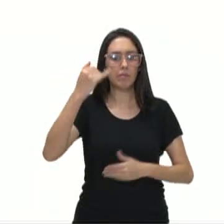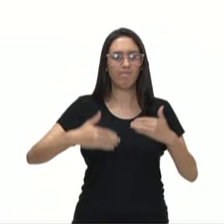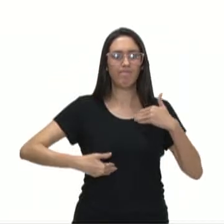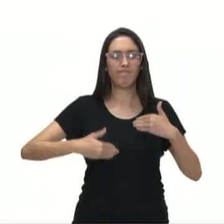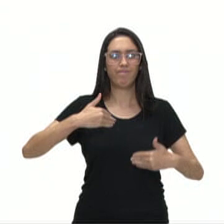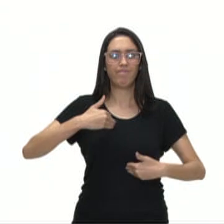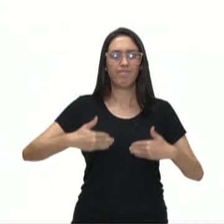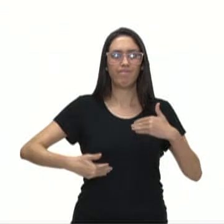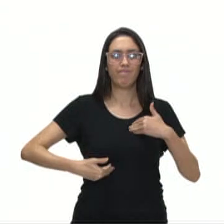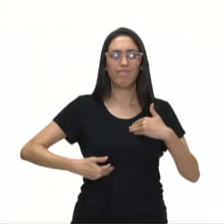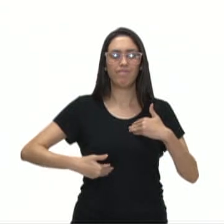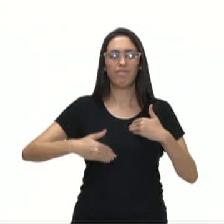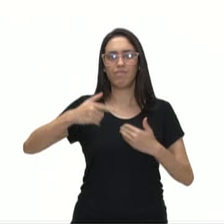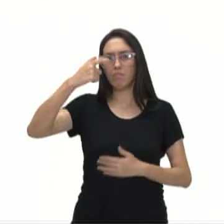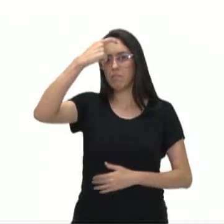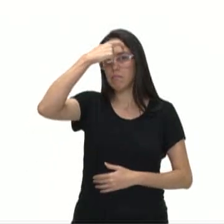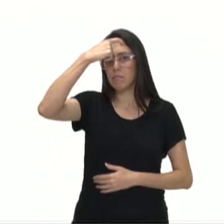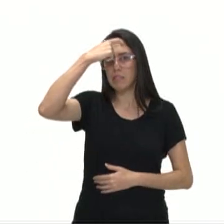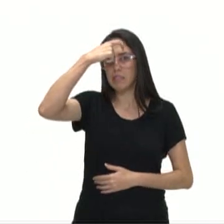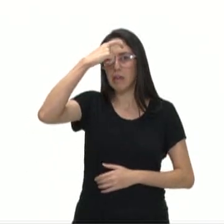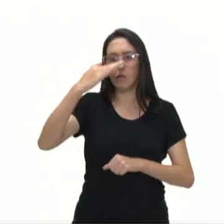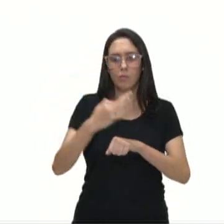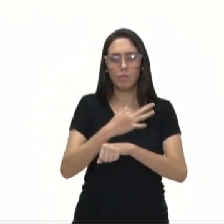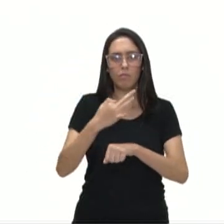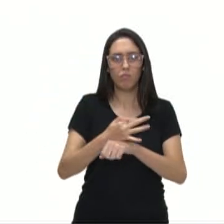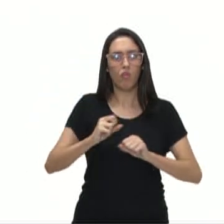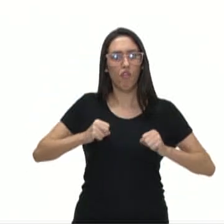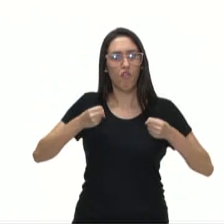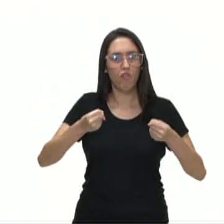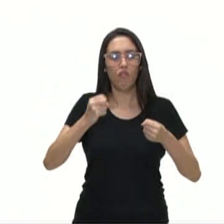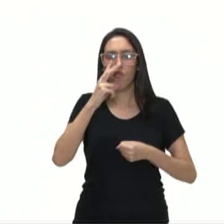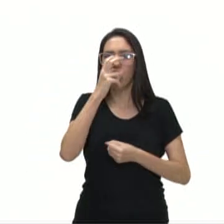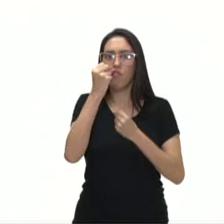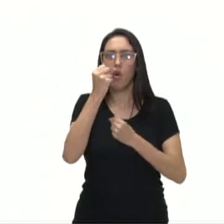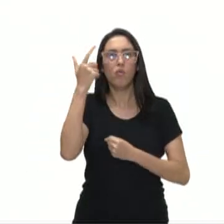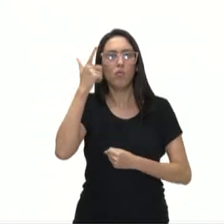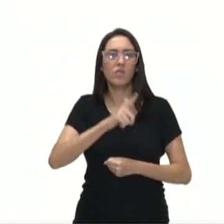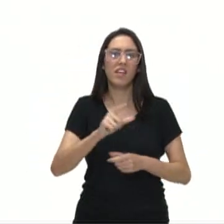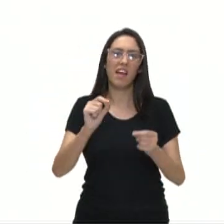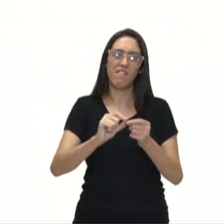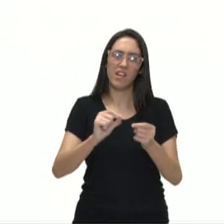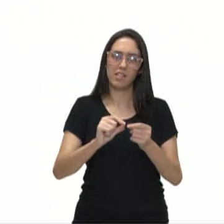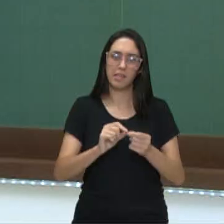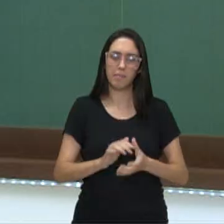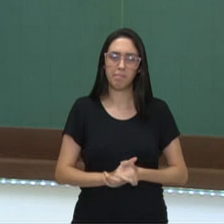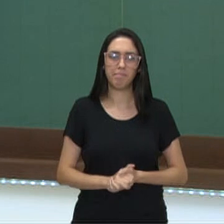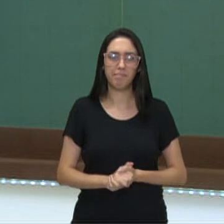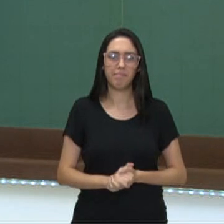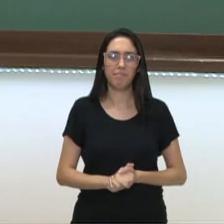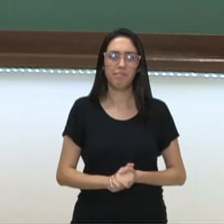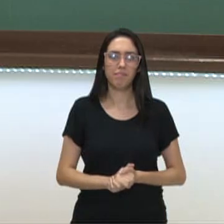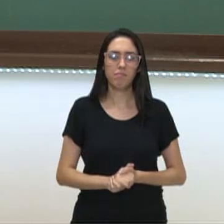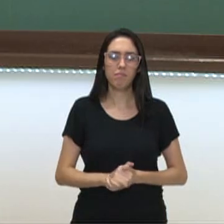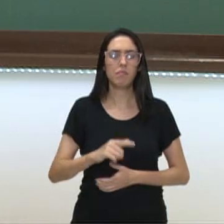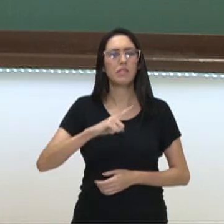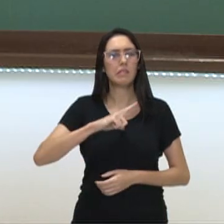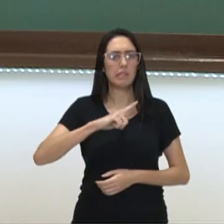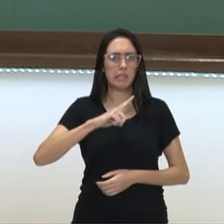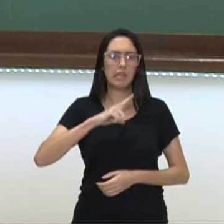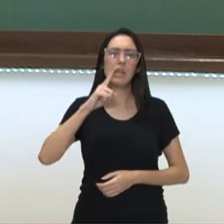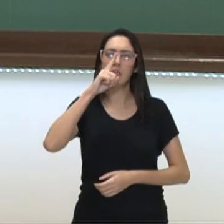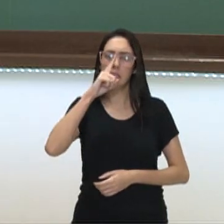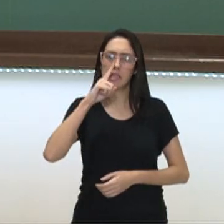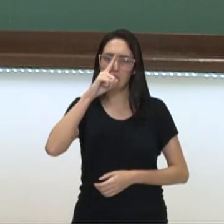e mental, a fim de que se possa dar conta de toda a atividade. Como há risco